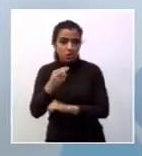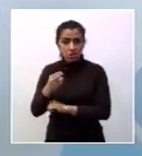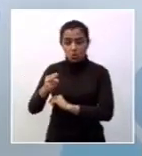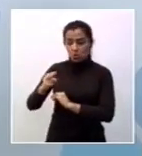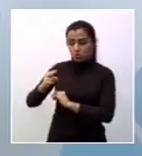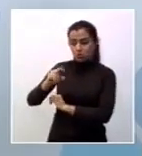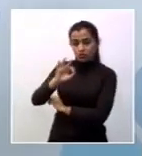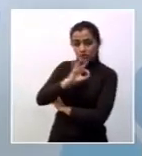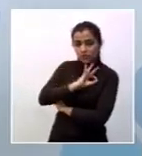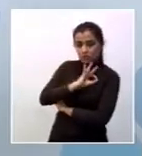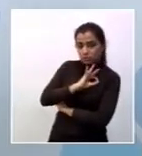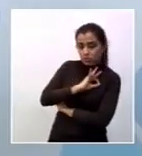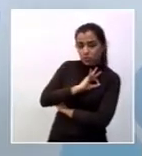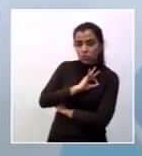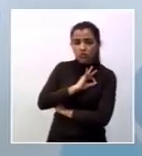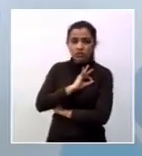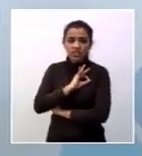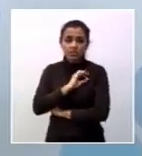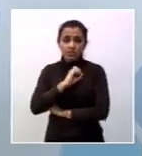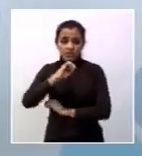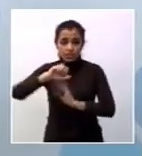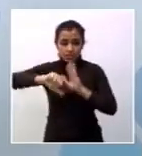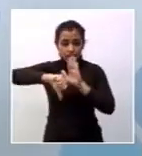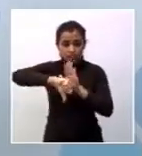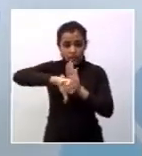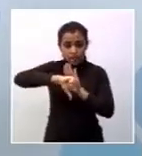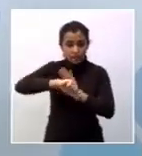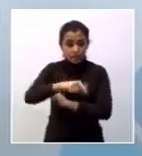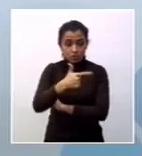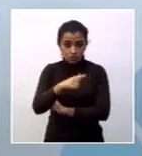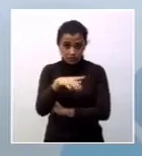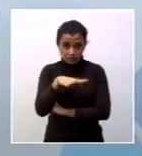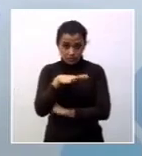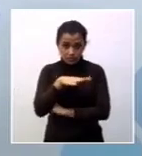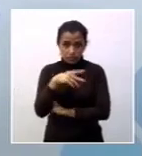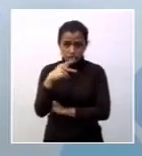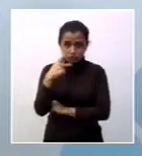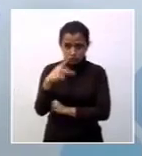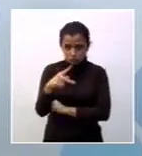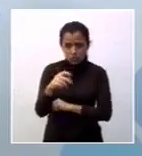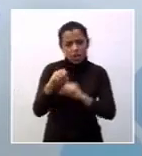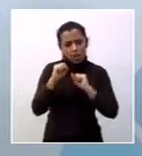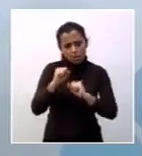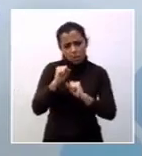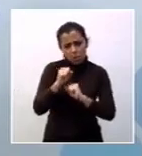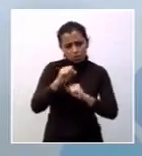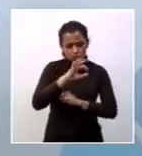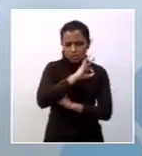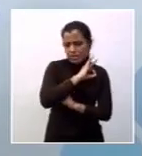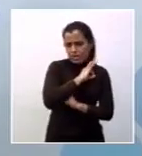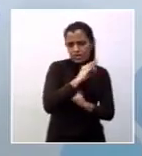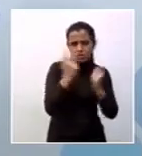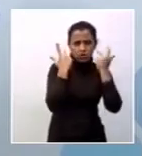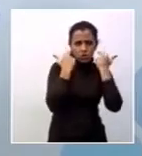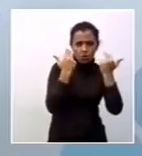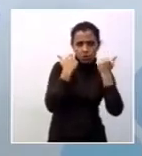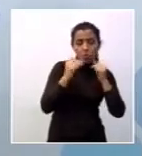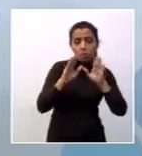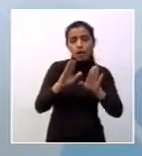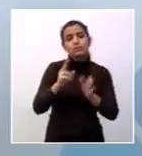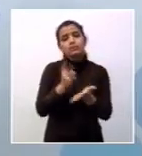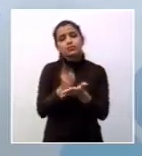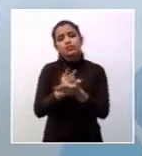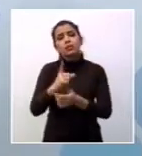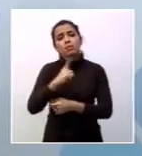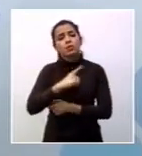Digitais. Se não tem Delegacia de Crimes Digitais na sua cidade, você pode procurar uma delegacia comum. Você sempre tem esses meios de se